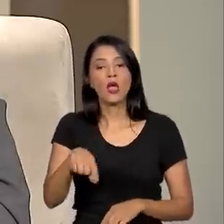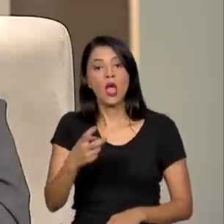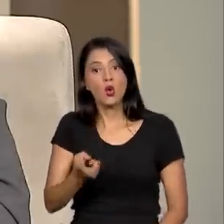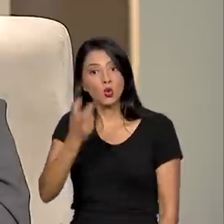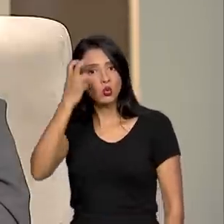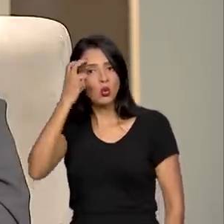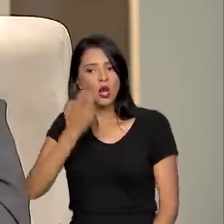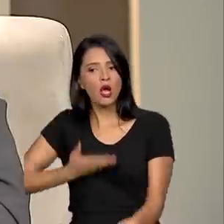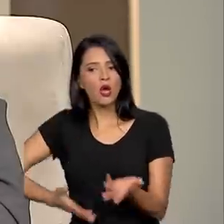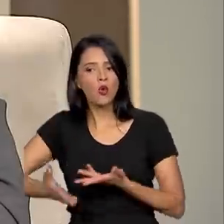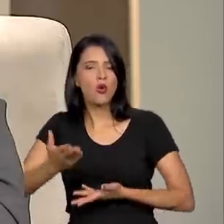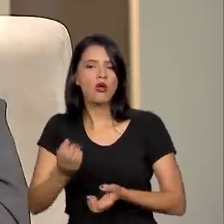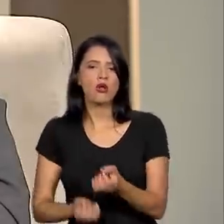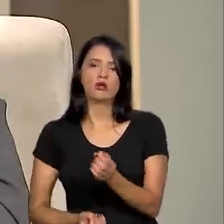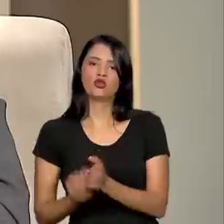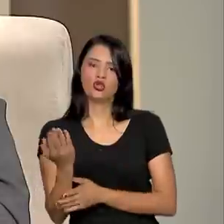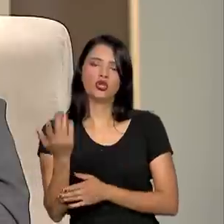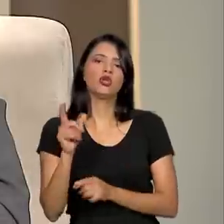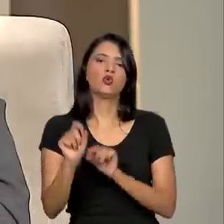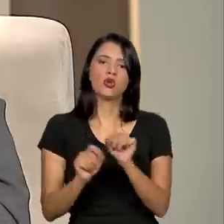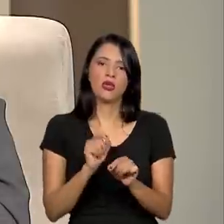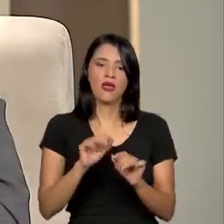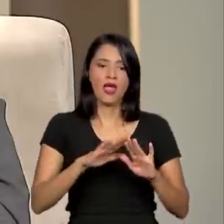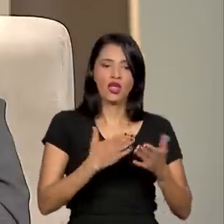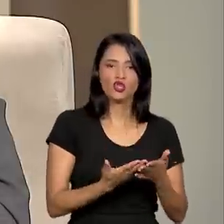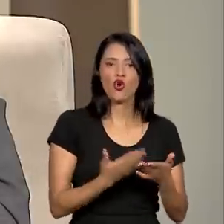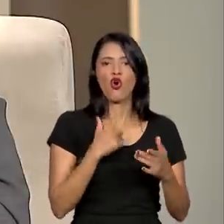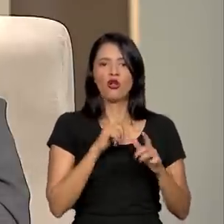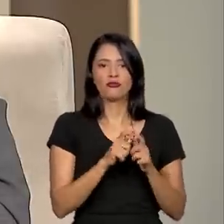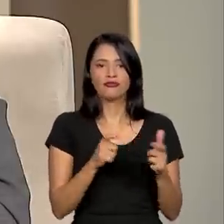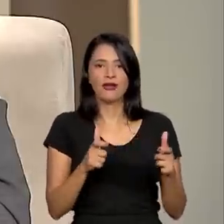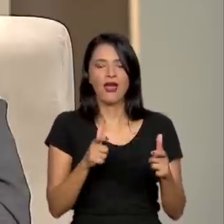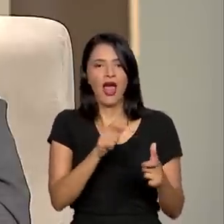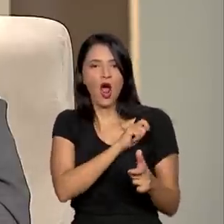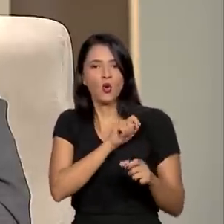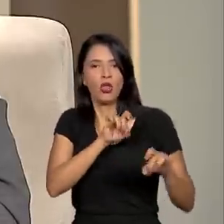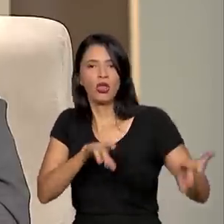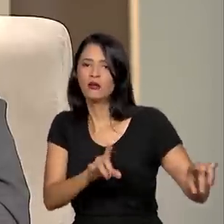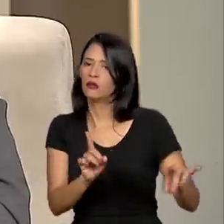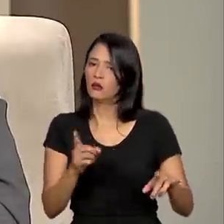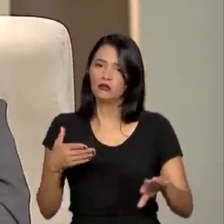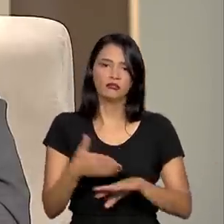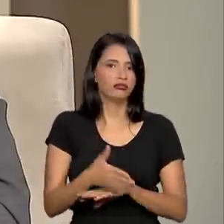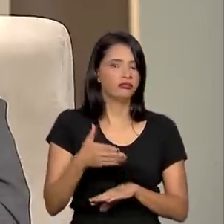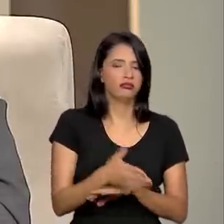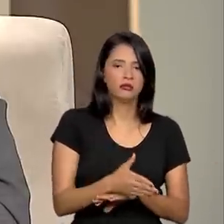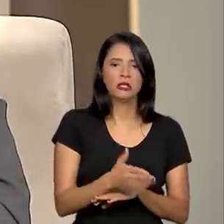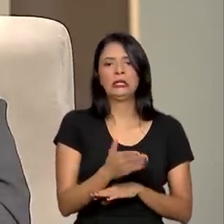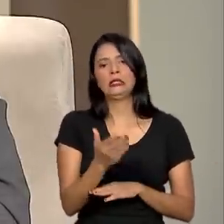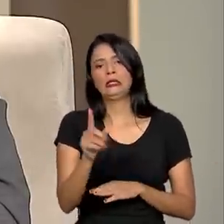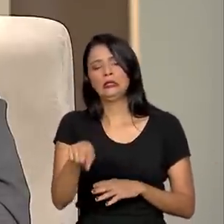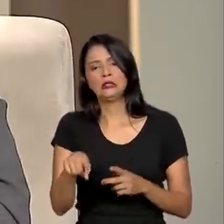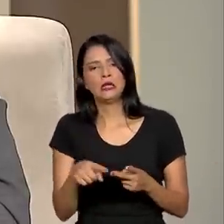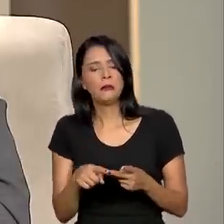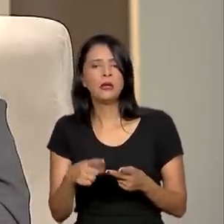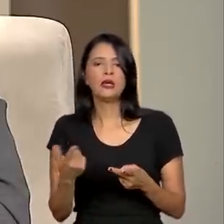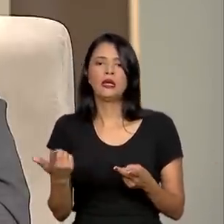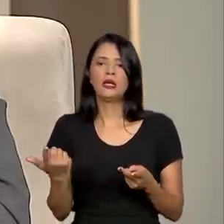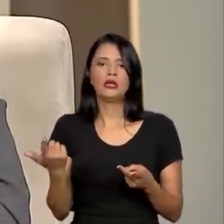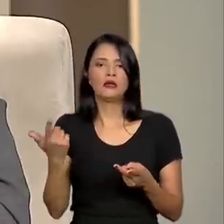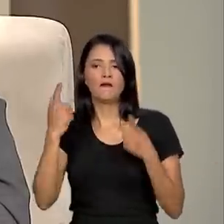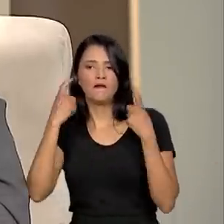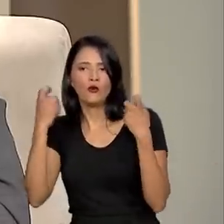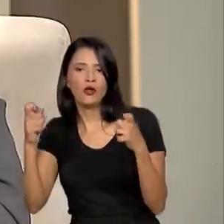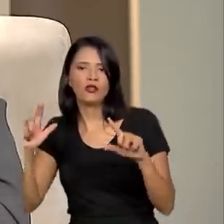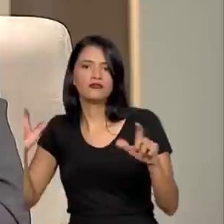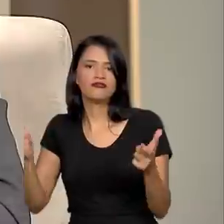cultural, ela gera uma menor evasão escolar, ela gera uma diminuição da